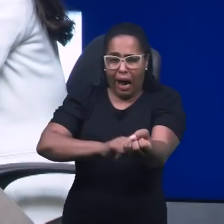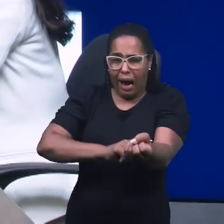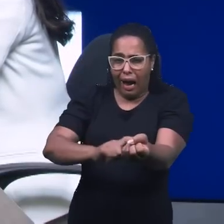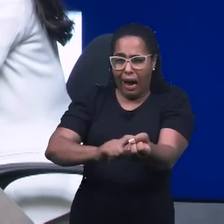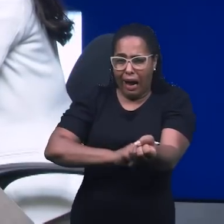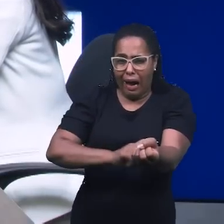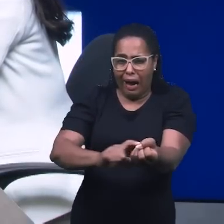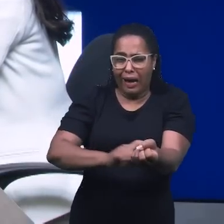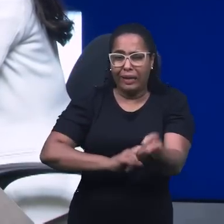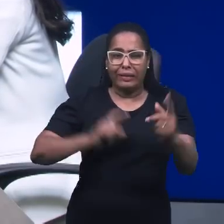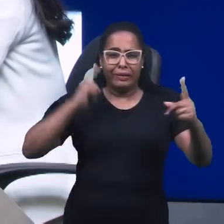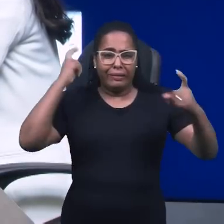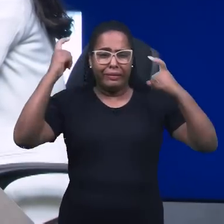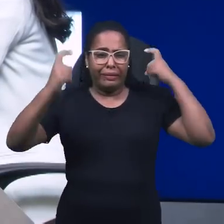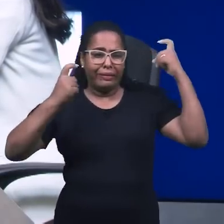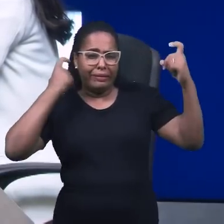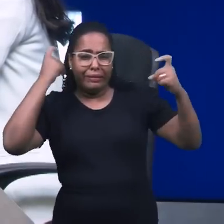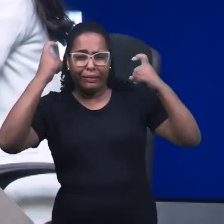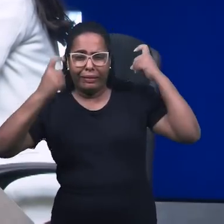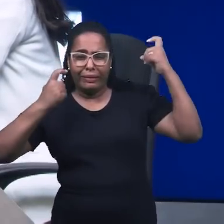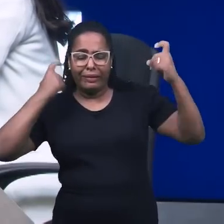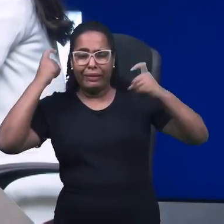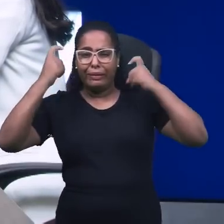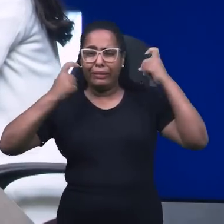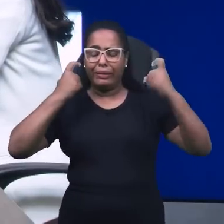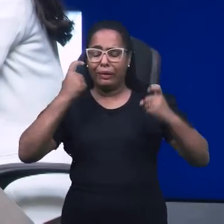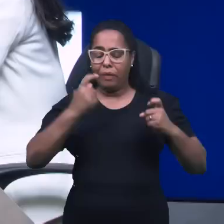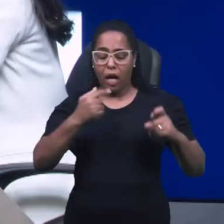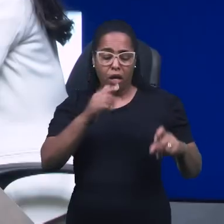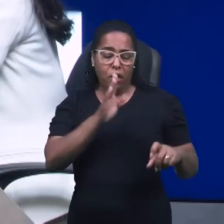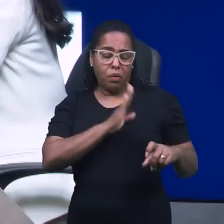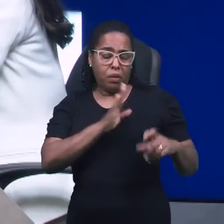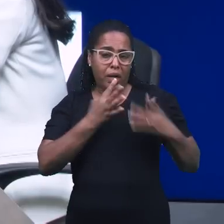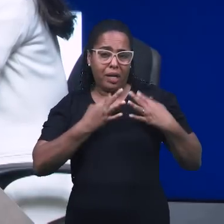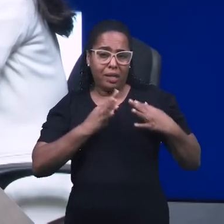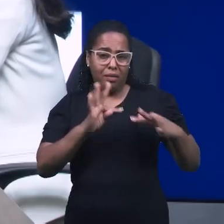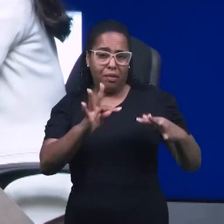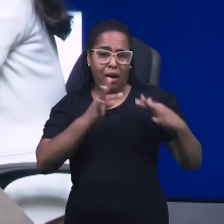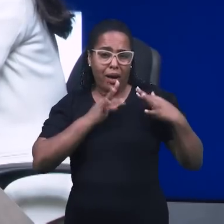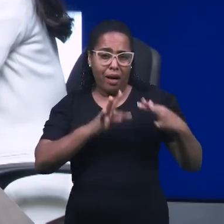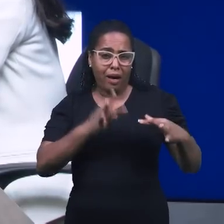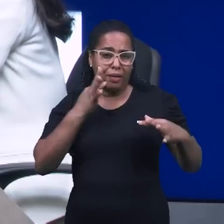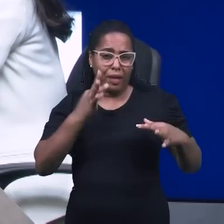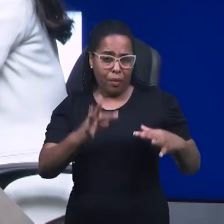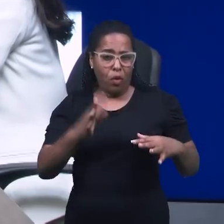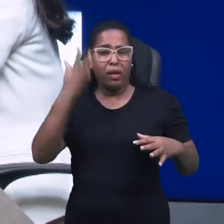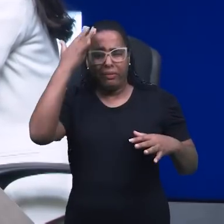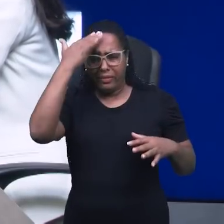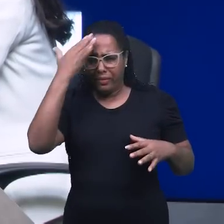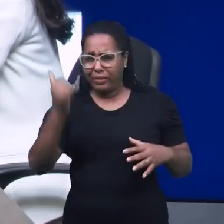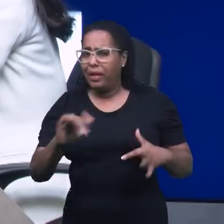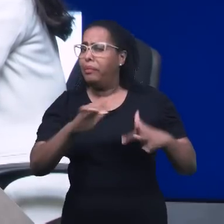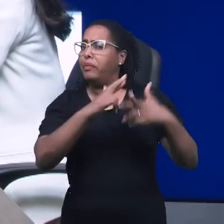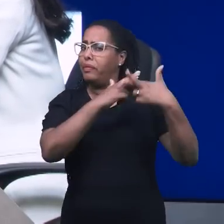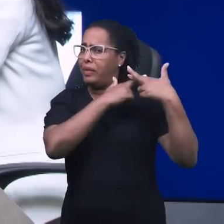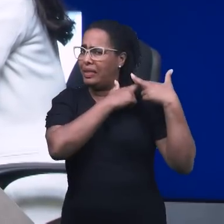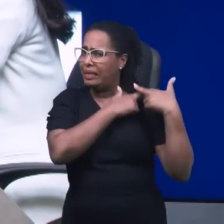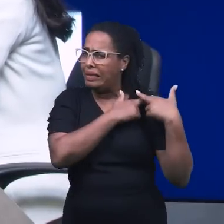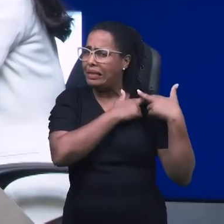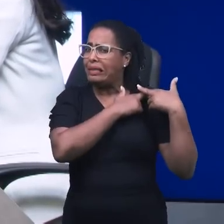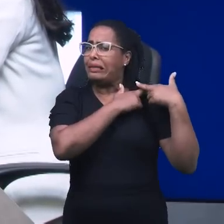Muito nervosa, preocupada e com muito temor no meu coração, né? Porque Claro. eu sabia o tamanho